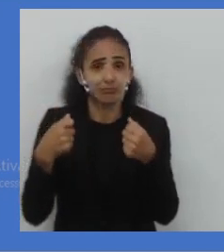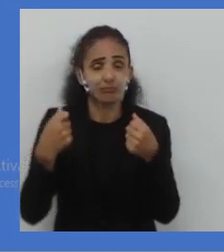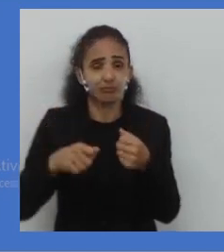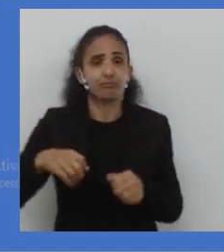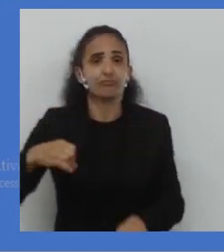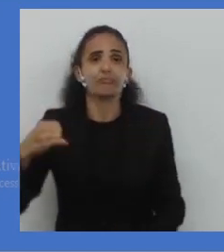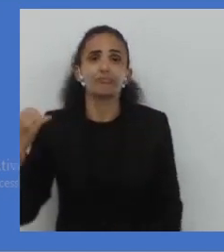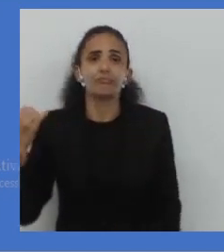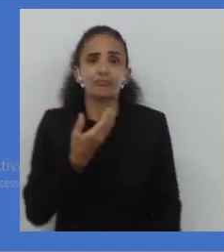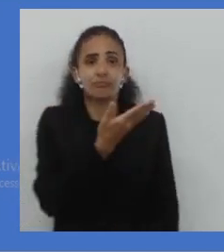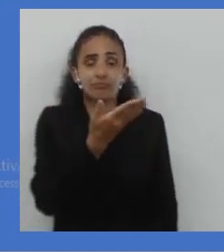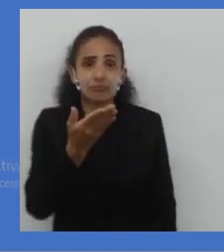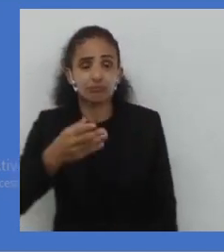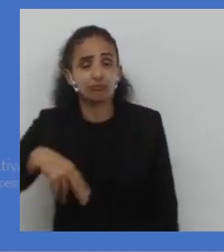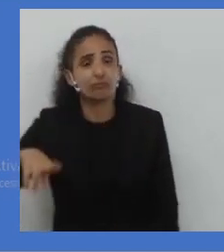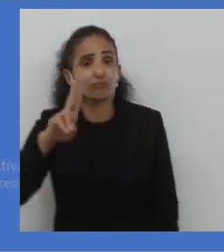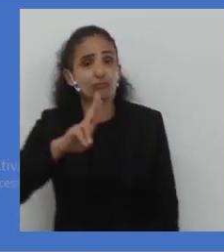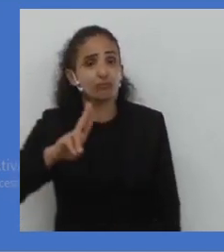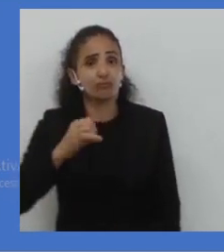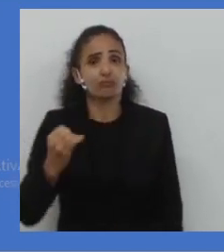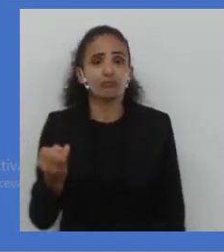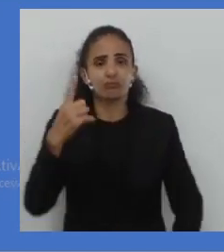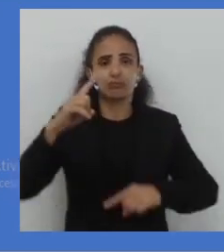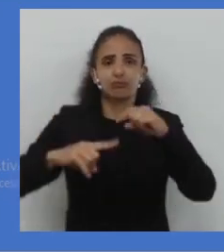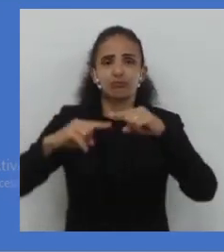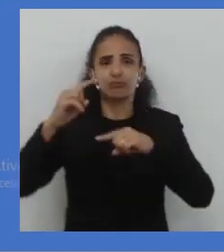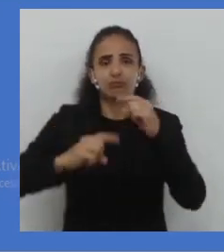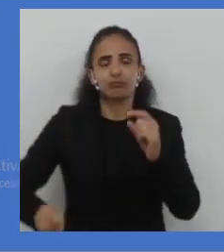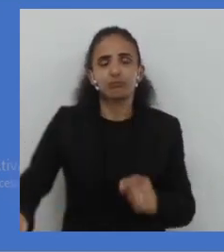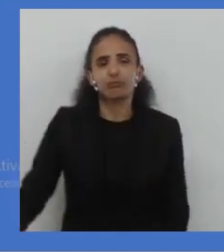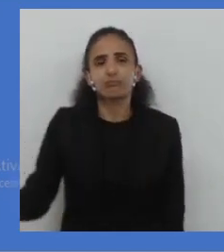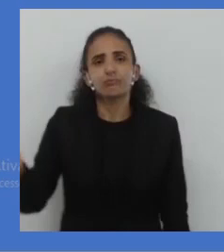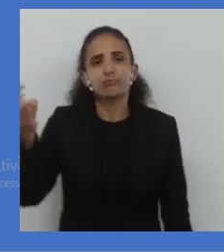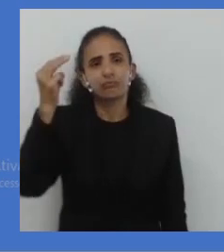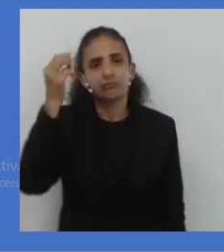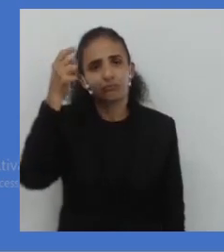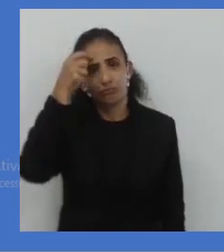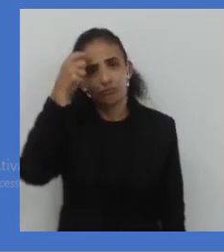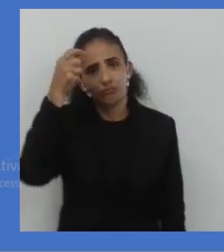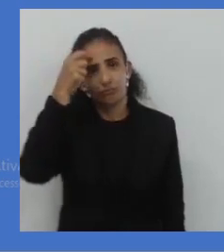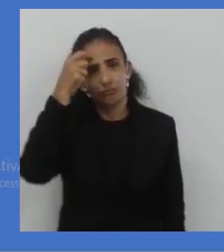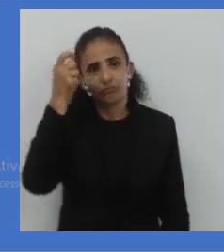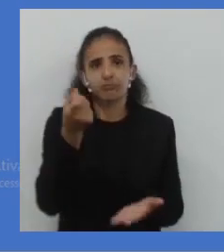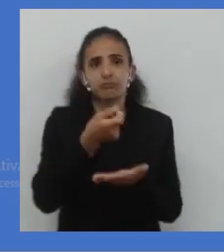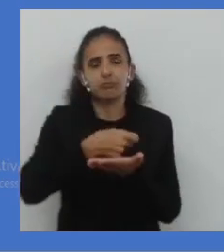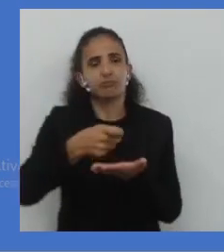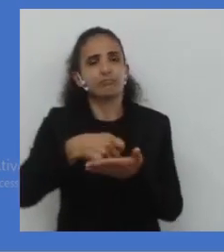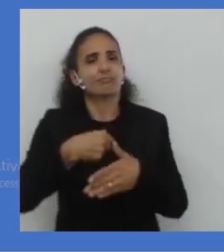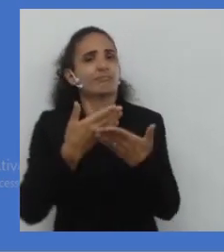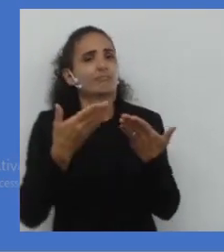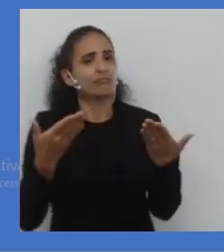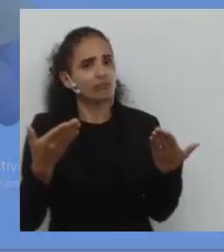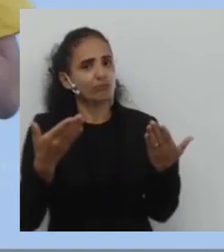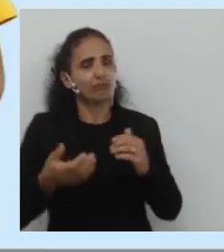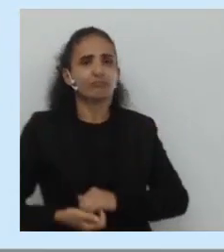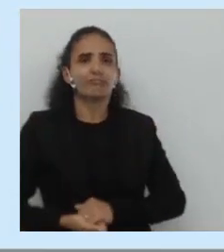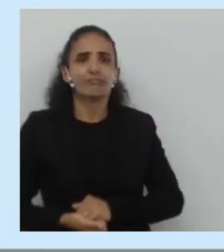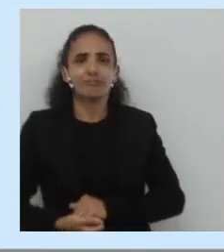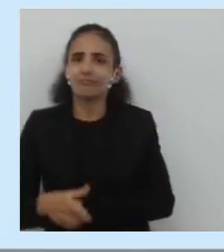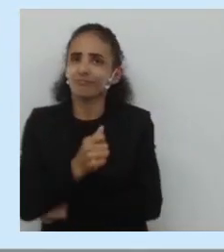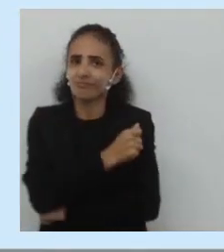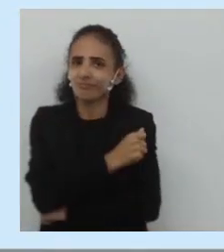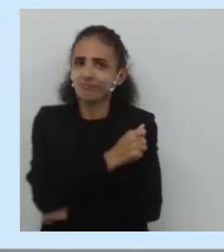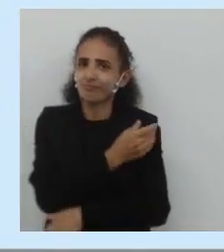igualmente ferramentas úteis ao estudo e à memorização de textos escritos. Então,